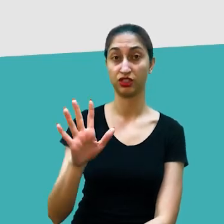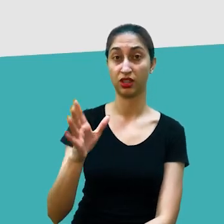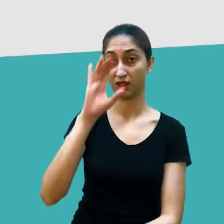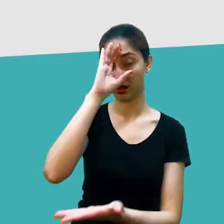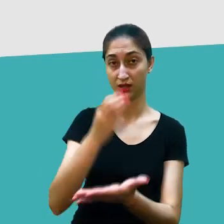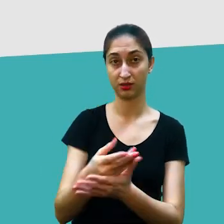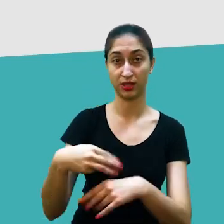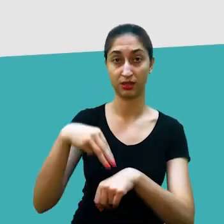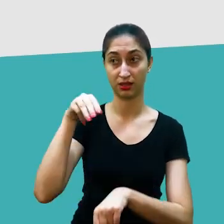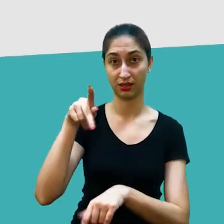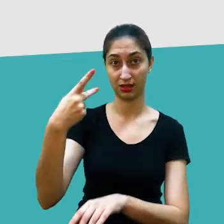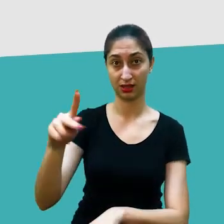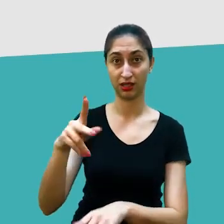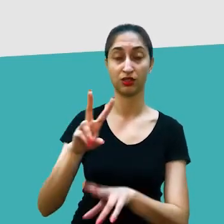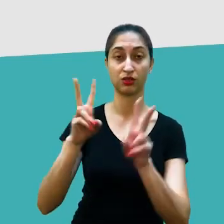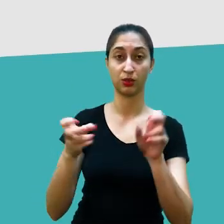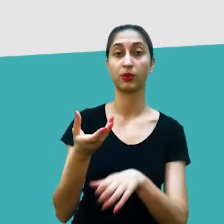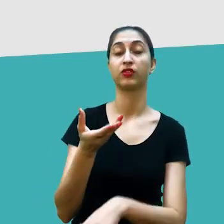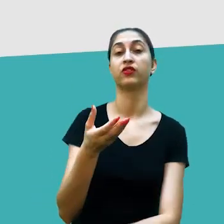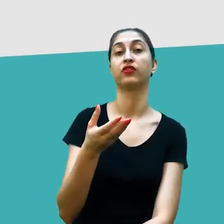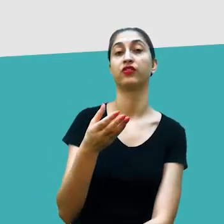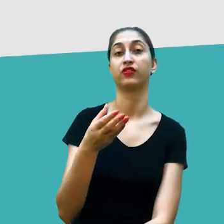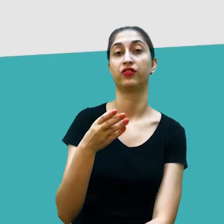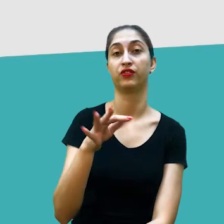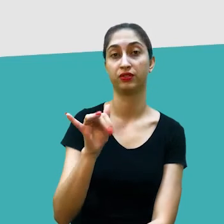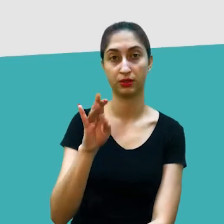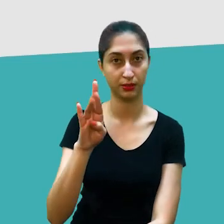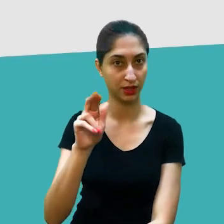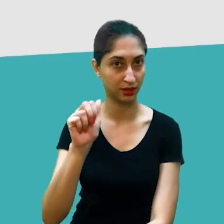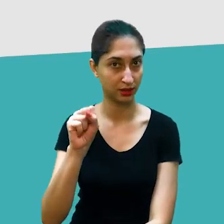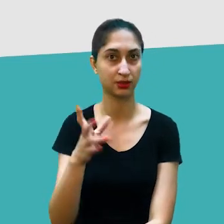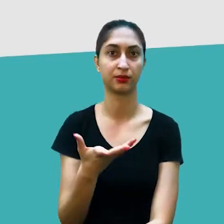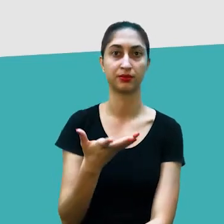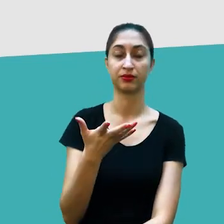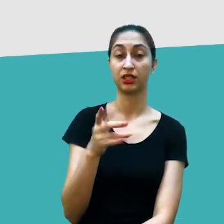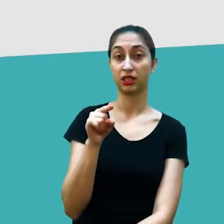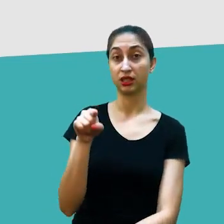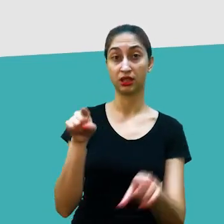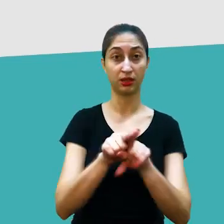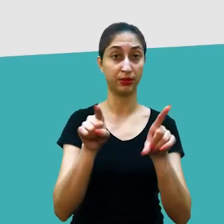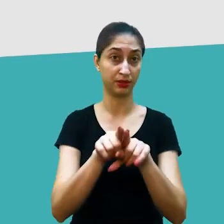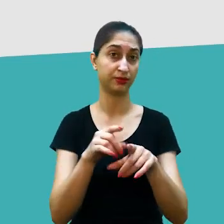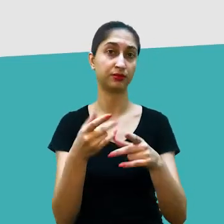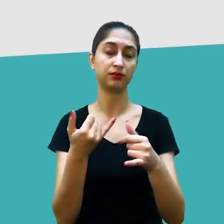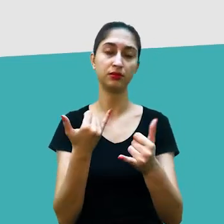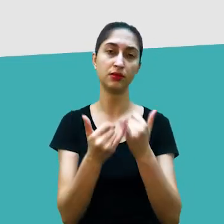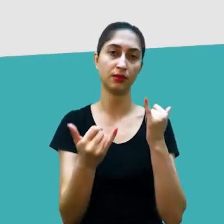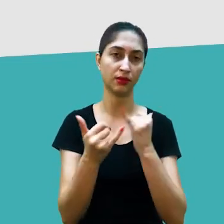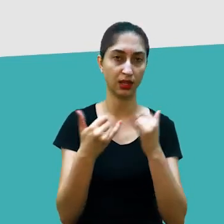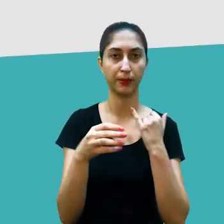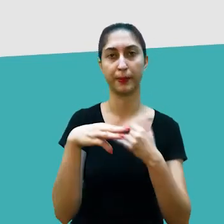de mestrado agora sobre as fibras, e é incrível até a similaridade que a gente tem com o Paraguai,